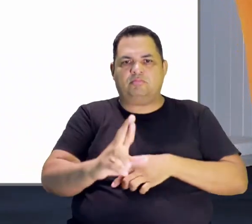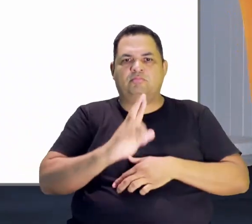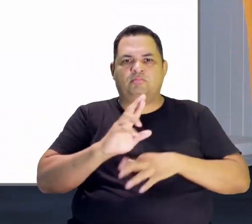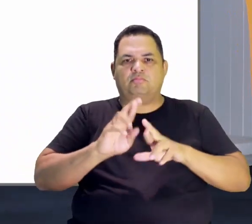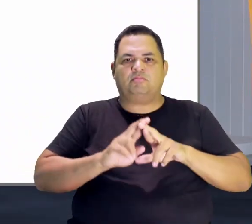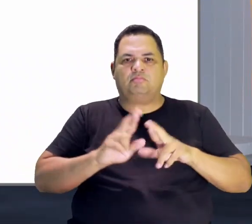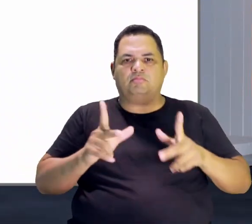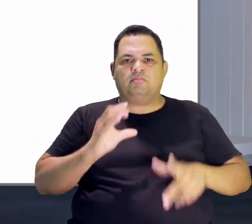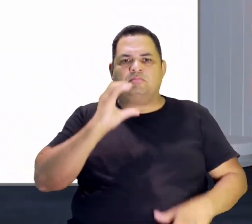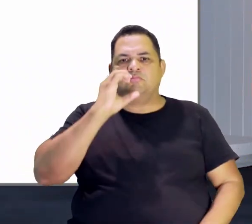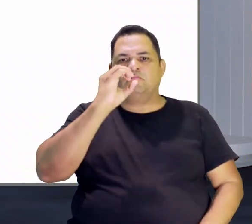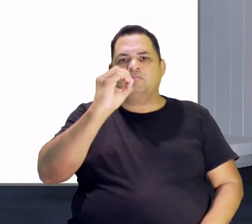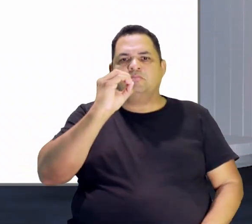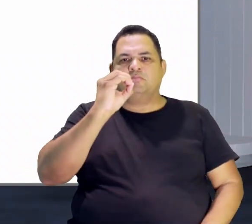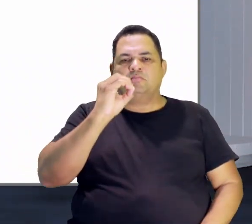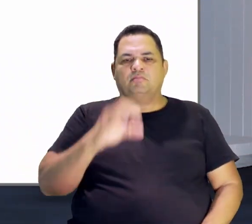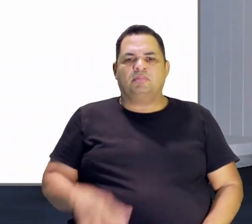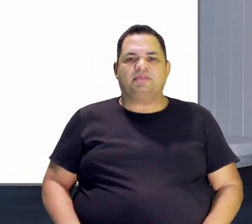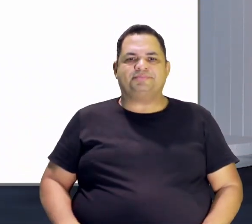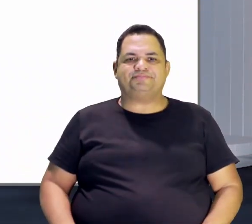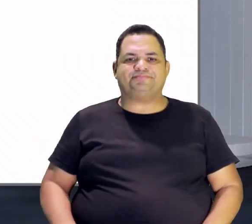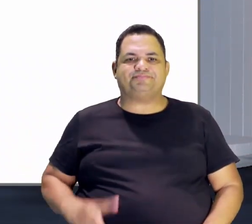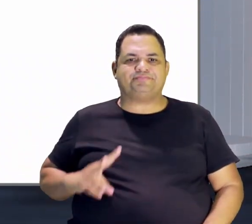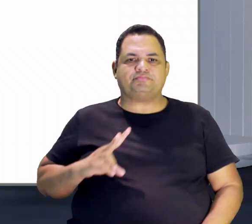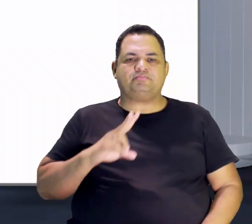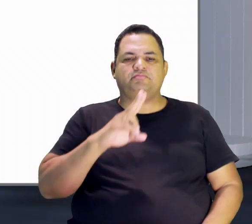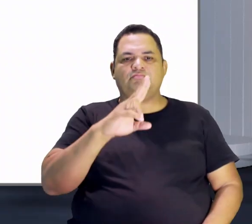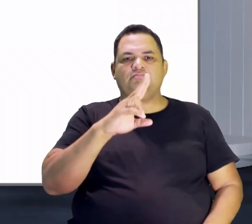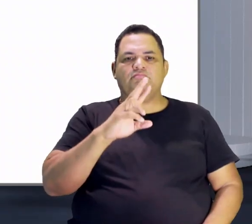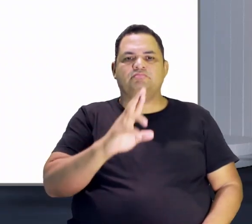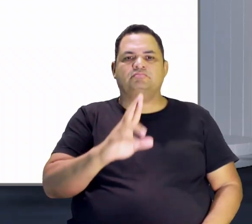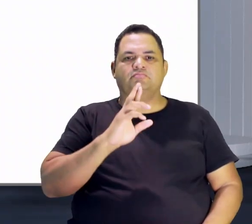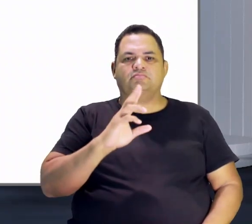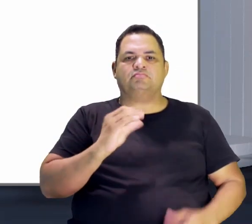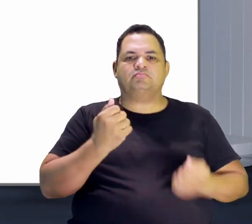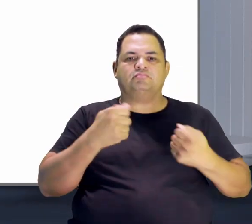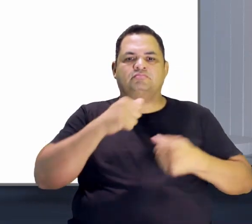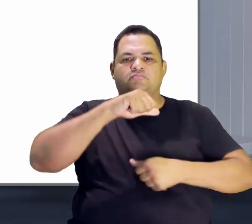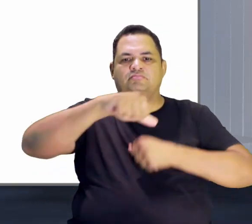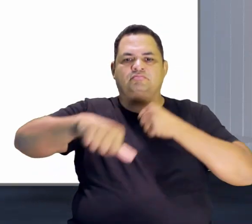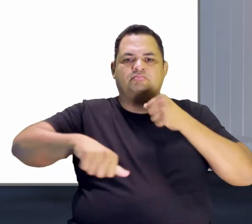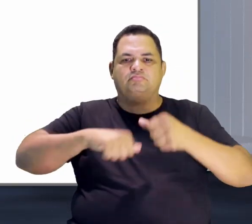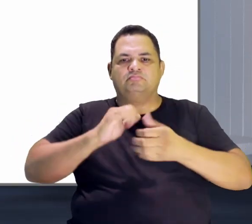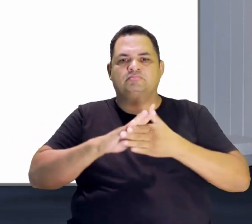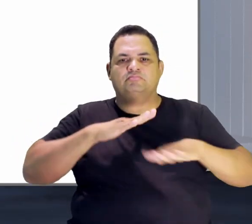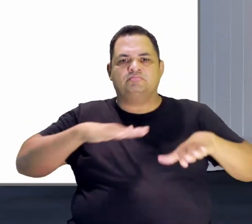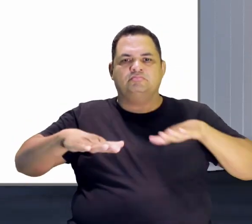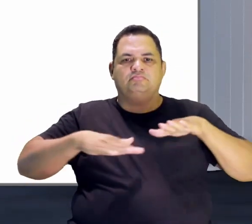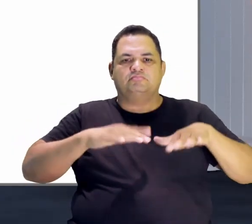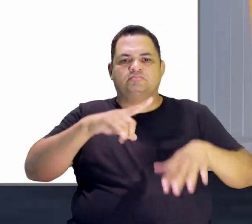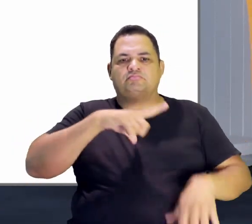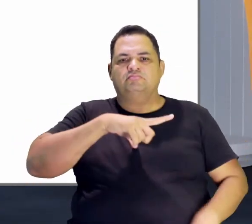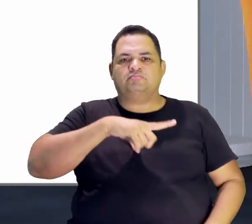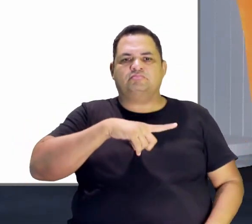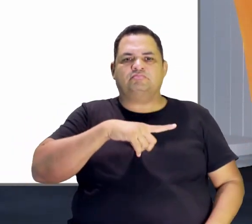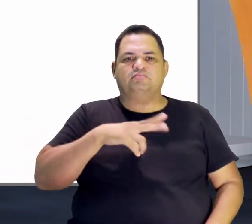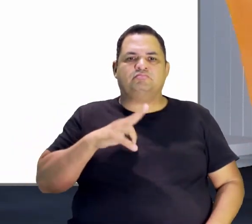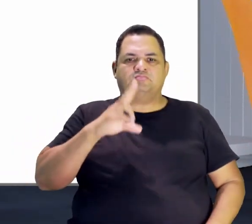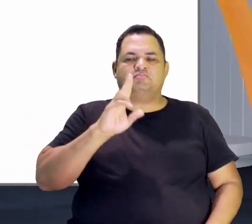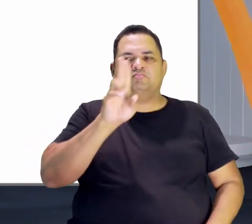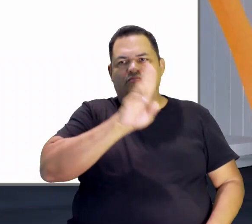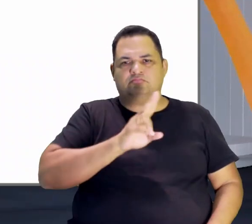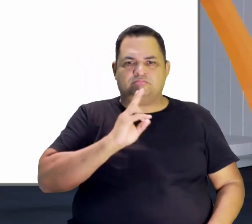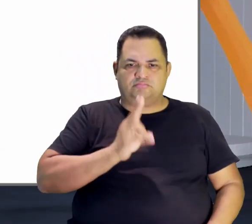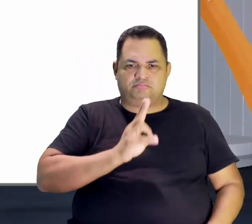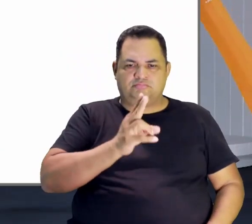diferente de zero, aí a força resultante é capaz de modificar o movimento. Existe força aplicada o tempo